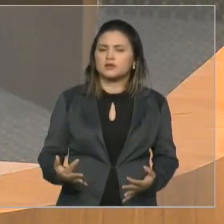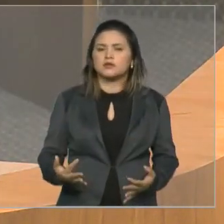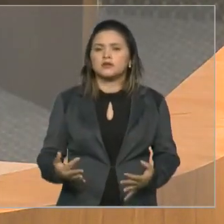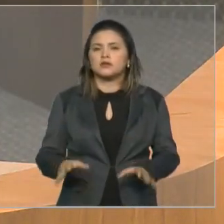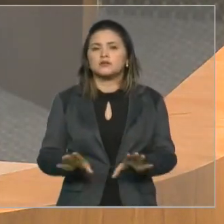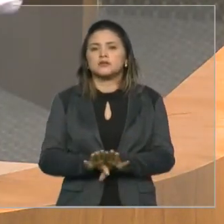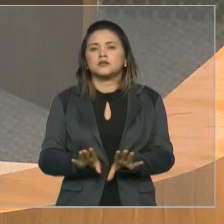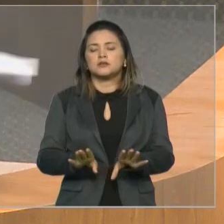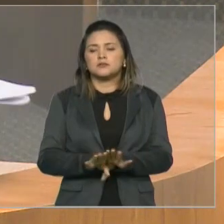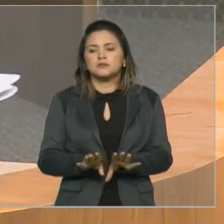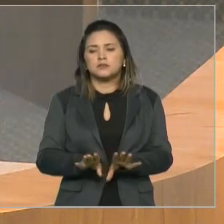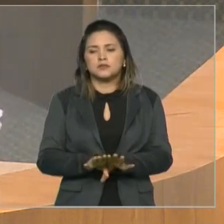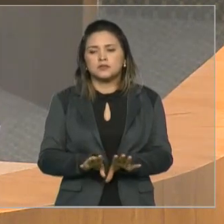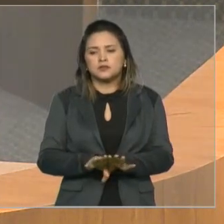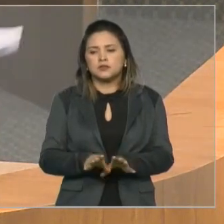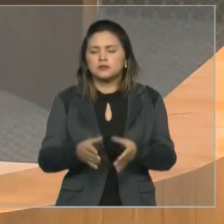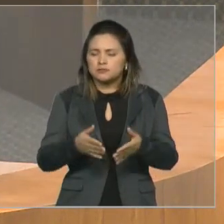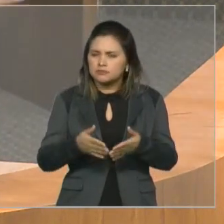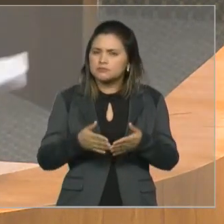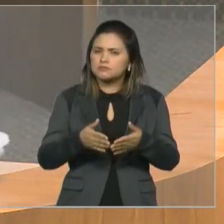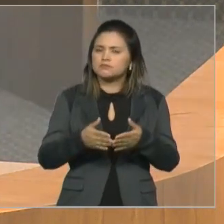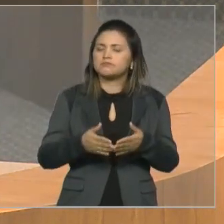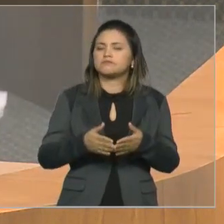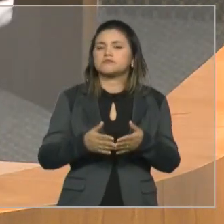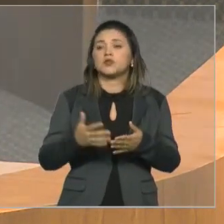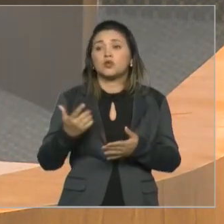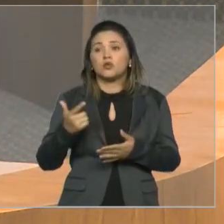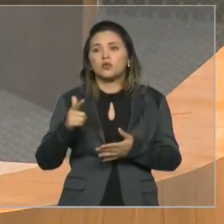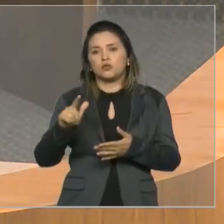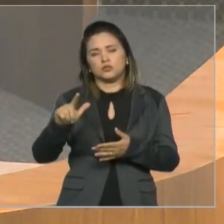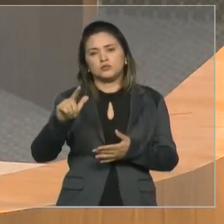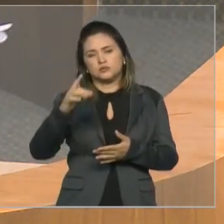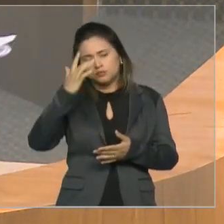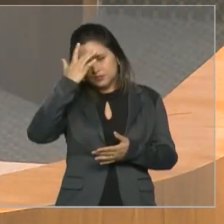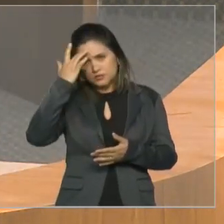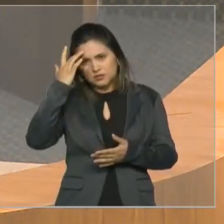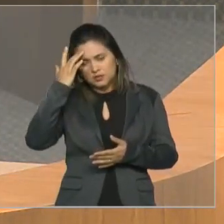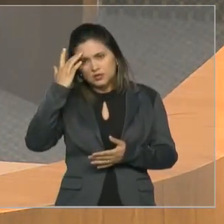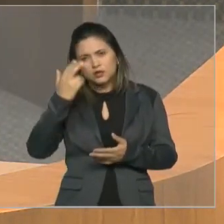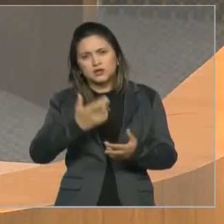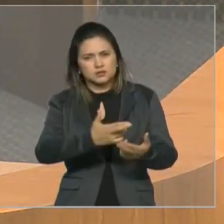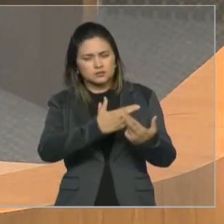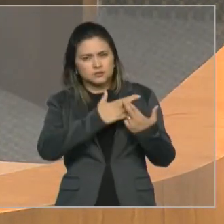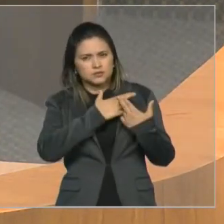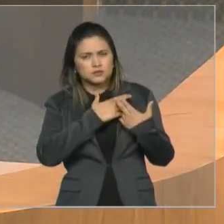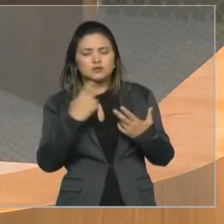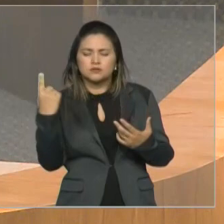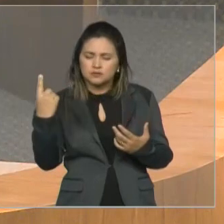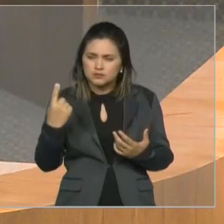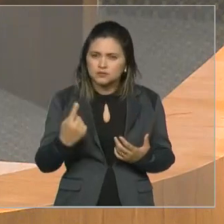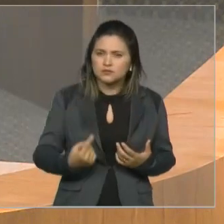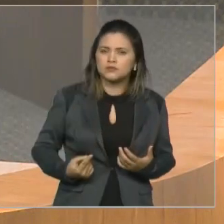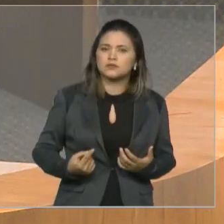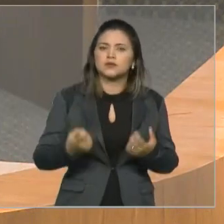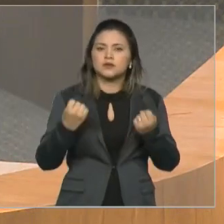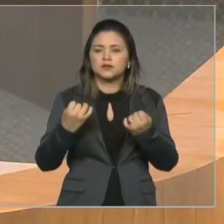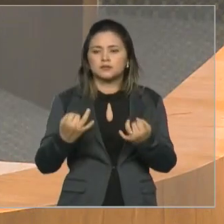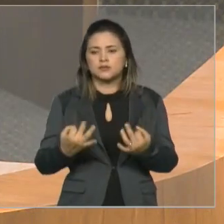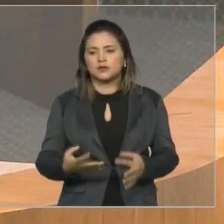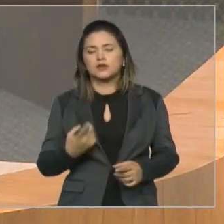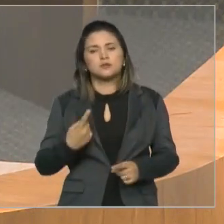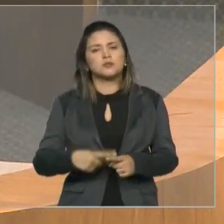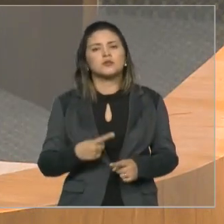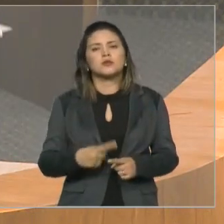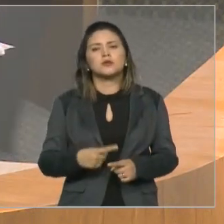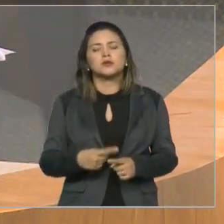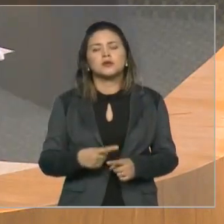também, deputado Eduardo Braide, estamos solicitando que um outro técnico do governo do Estado também venha prestar os esclarecimentos, porque estão tentando